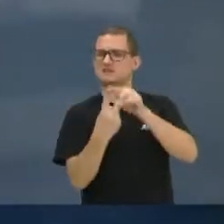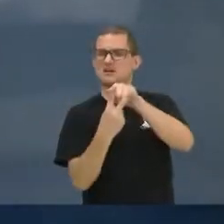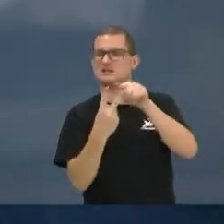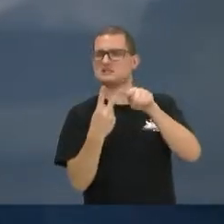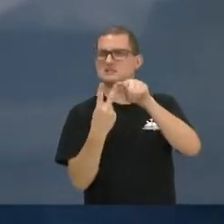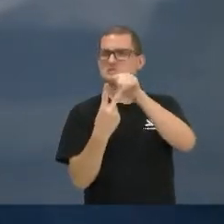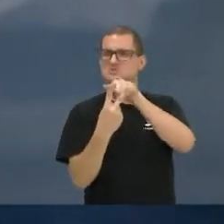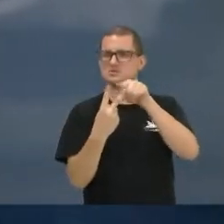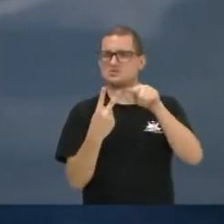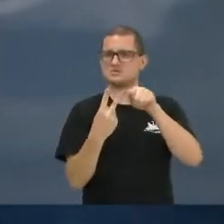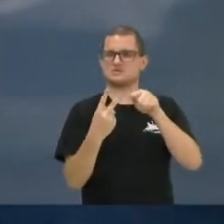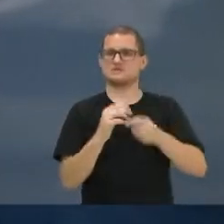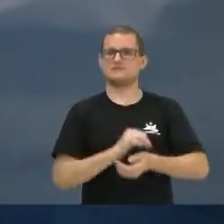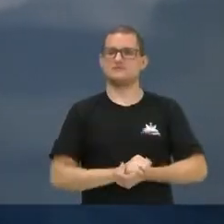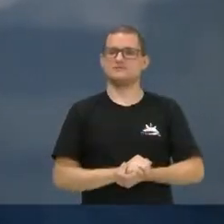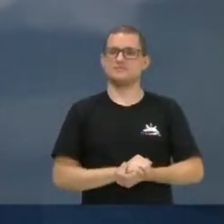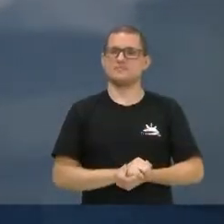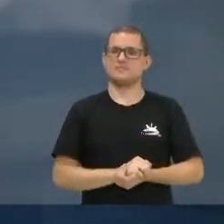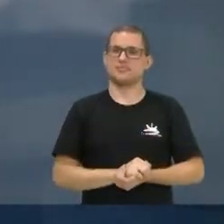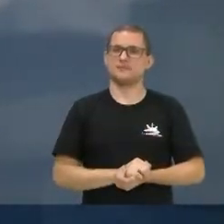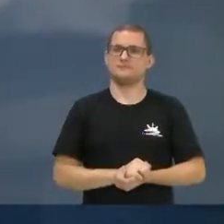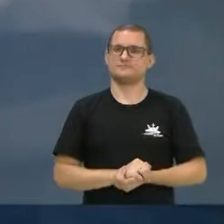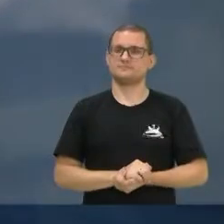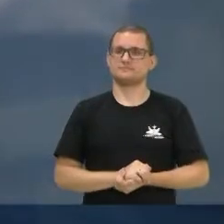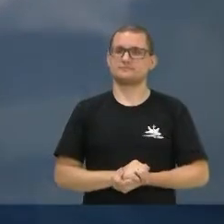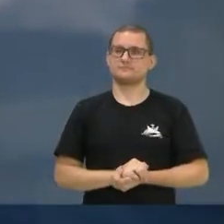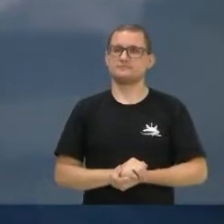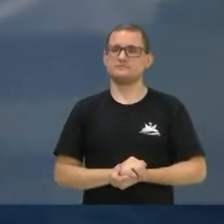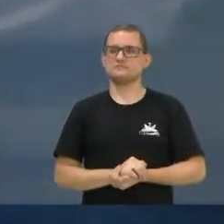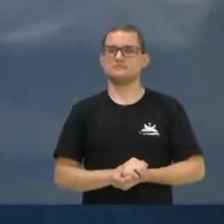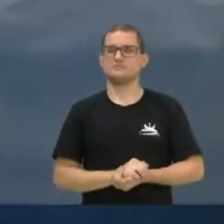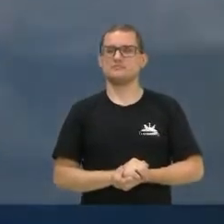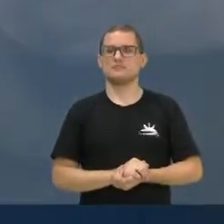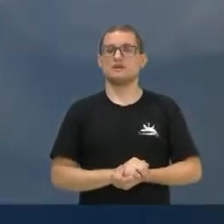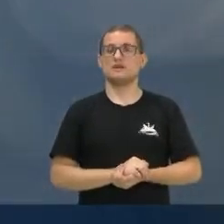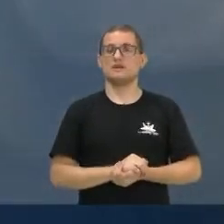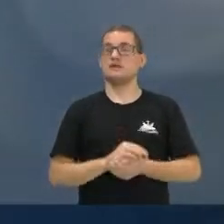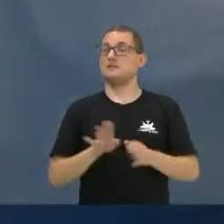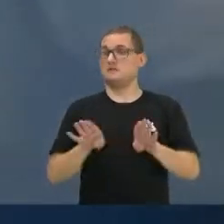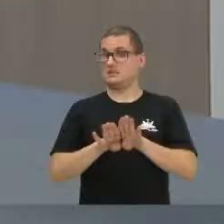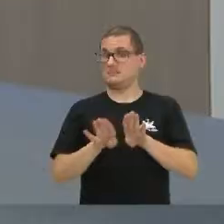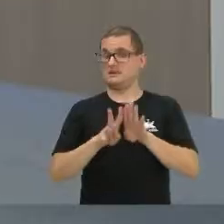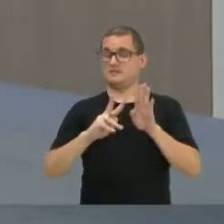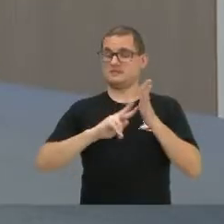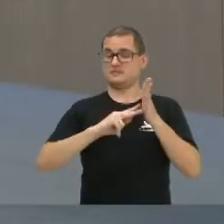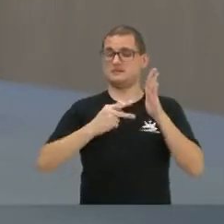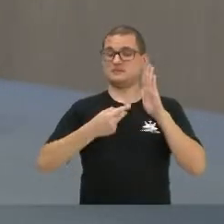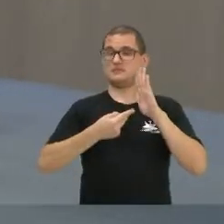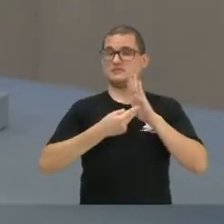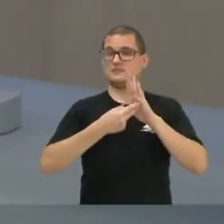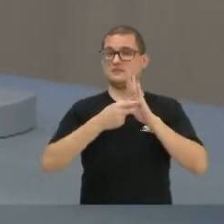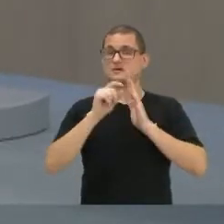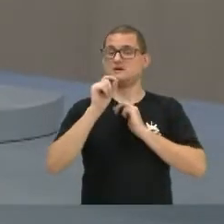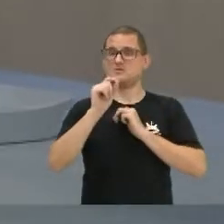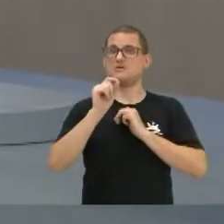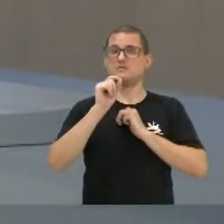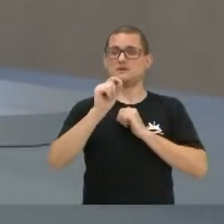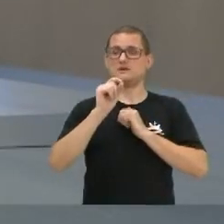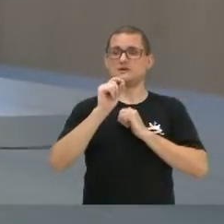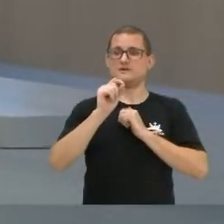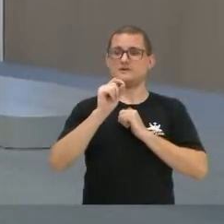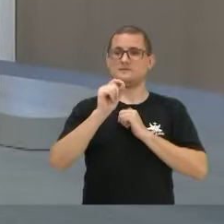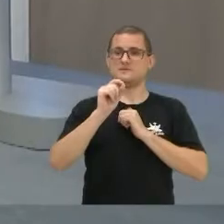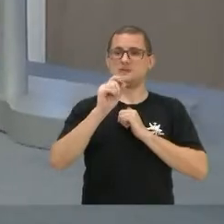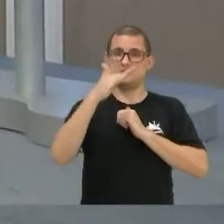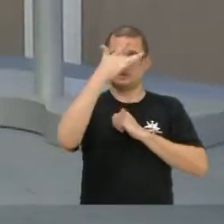e sugere que o leitor a se conhece mas significa também o que o